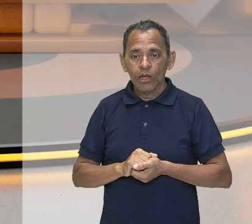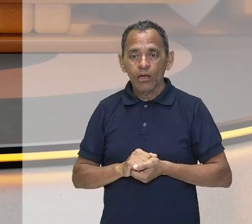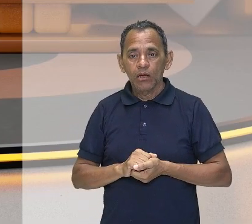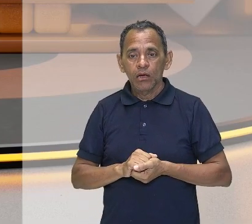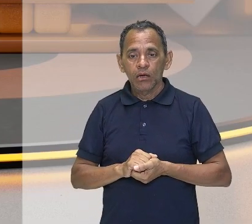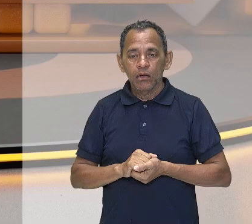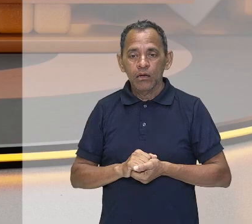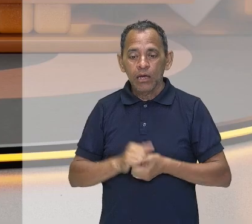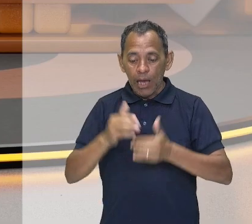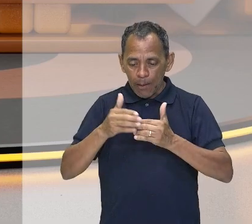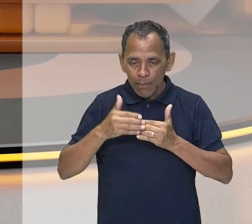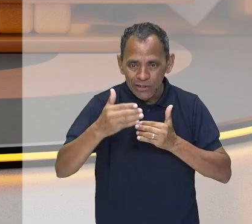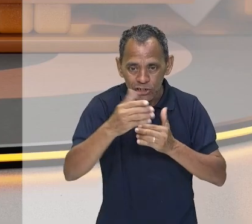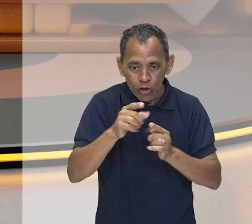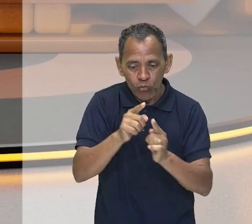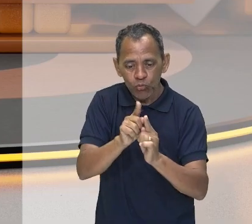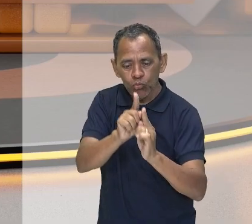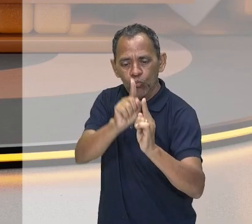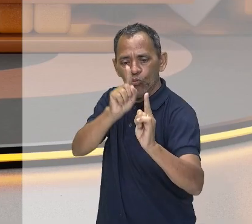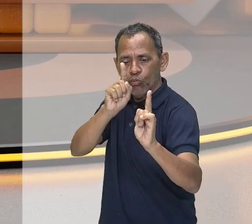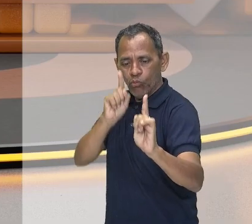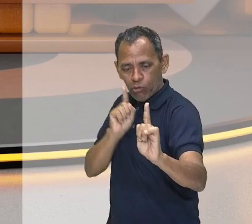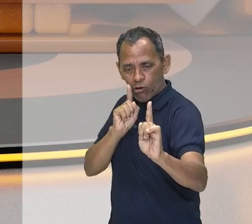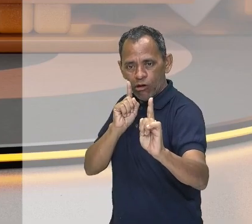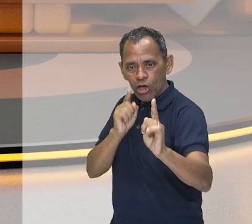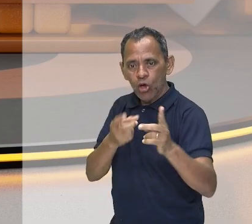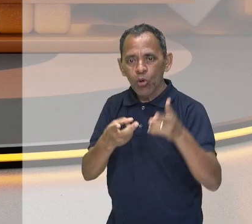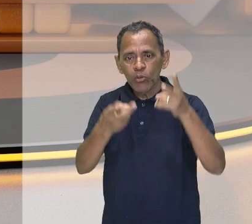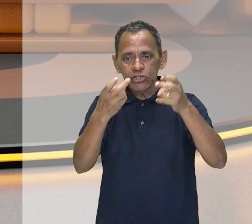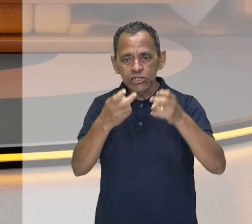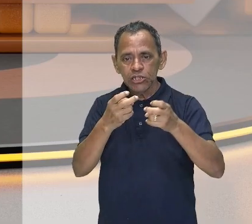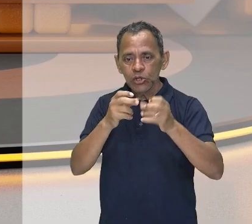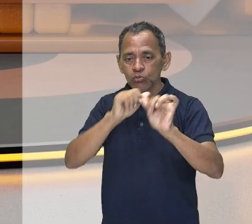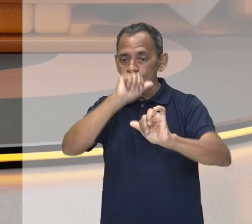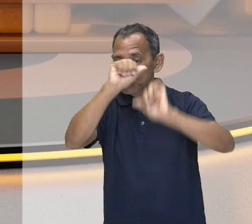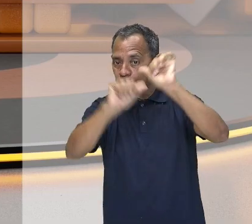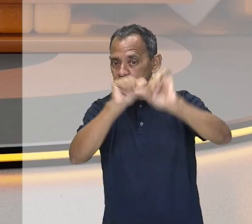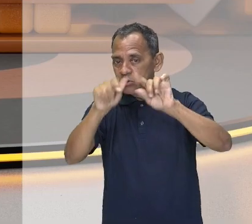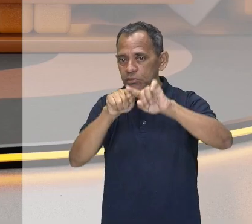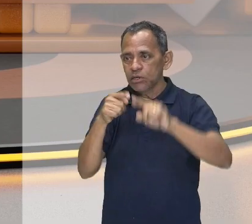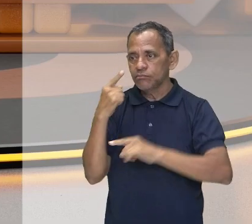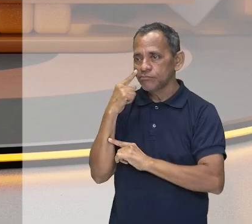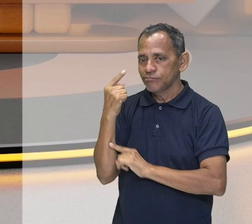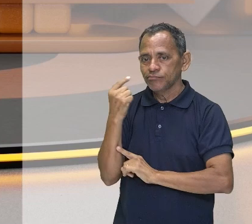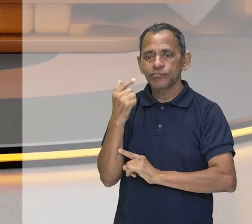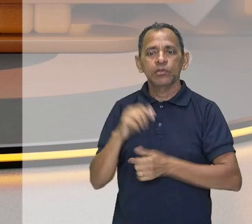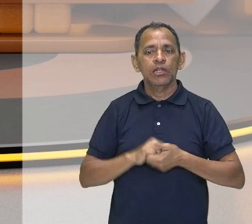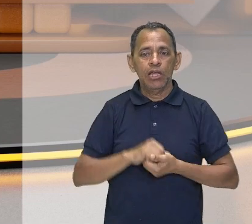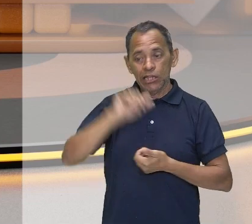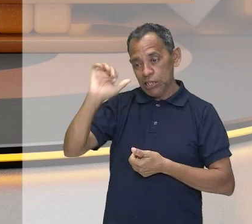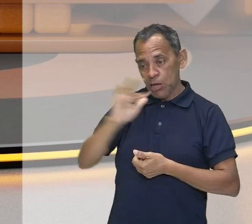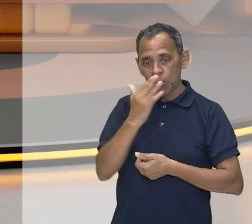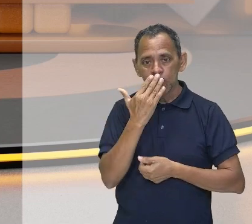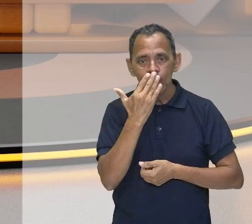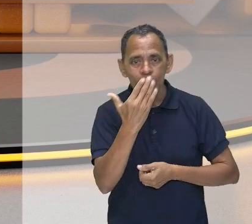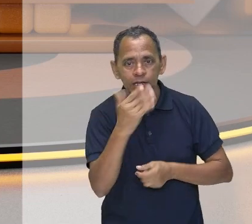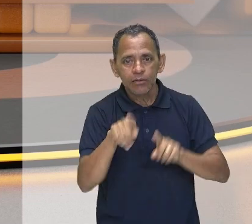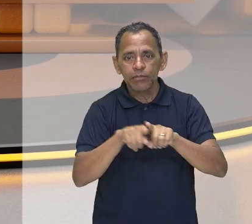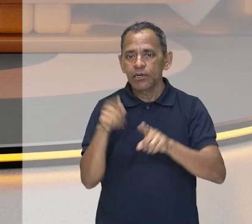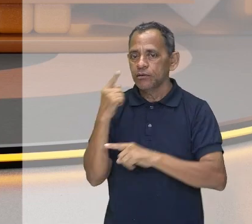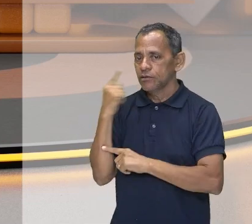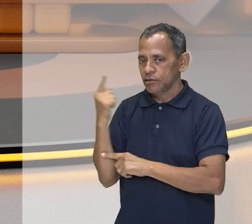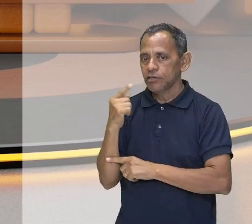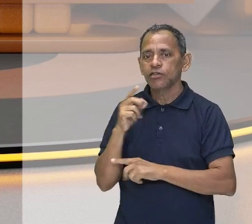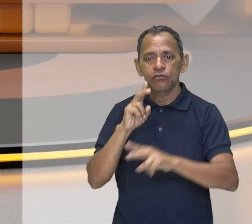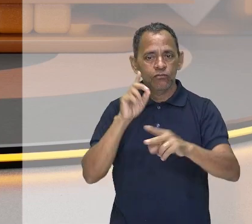ponto, eu vou tendo ali as distorções. Na imagem mais à frente, a gente tem a Antártida no centro da projeção, muito provavelmente